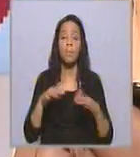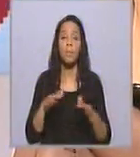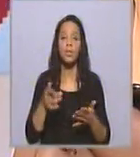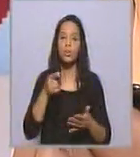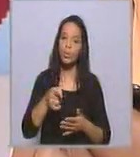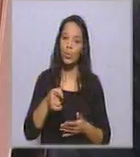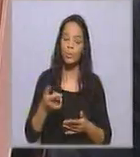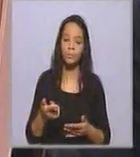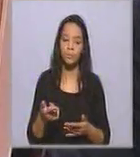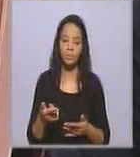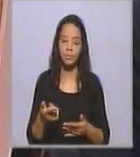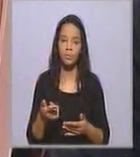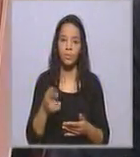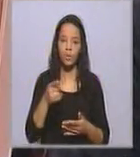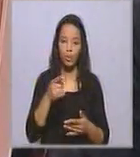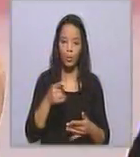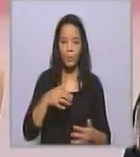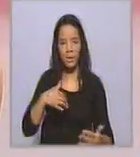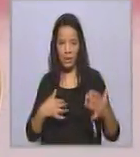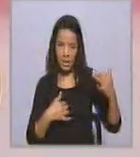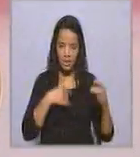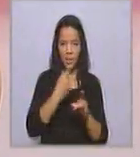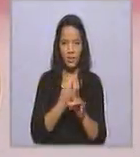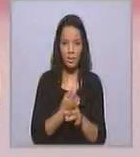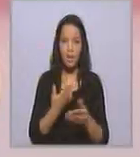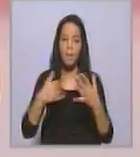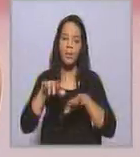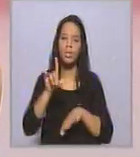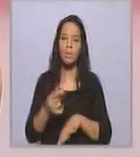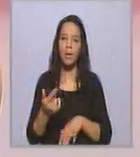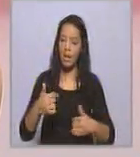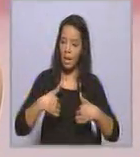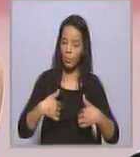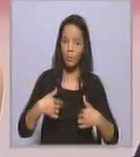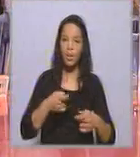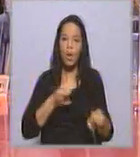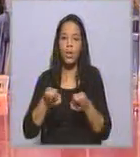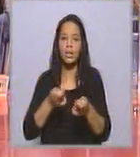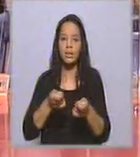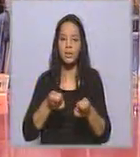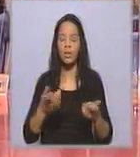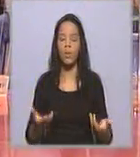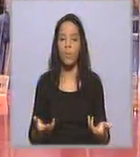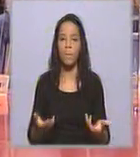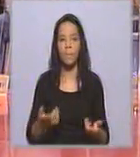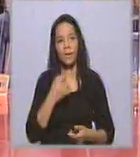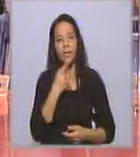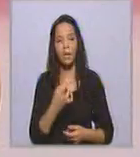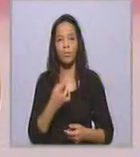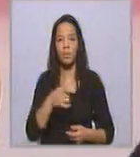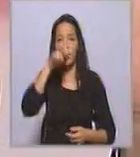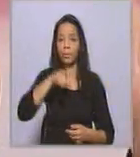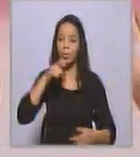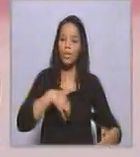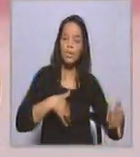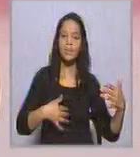tu também, não é? Porque coreógrafo, fazes todas aquelas coisas e depois aquilo também tem, a própria organização também tem uma... Digamos, tem bailarinos ou